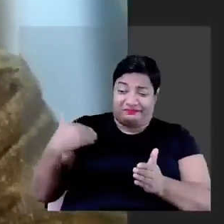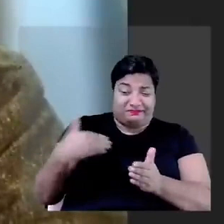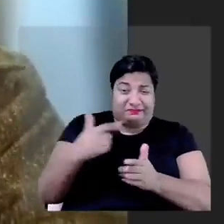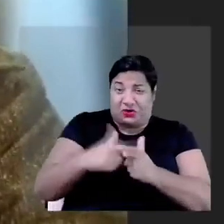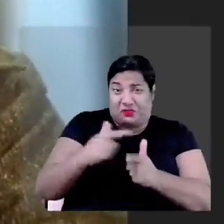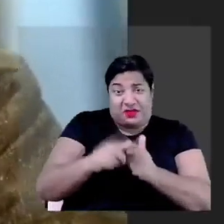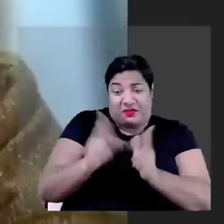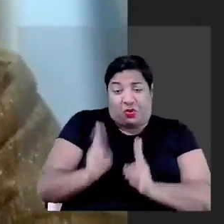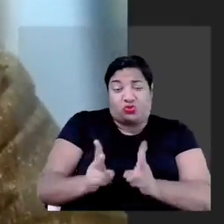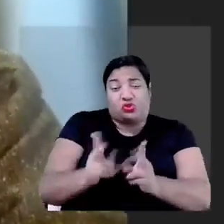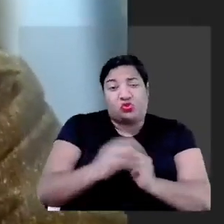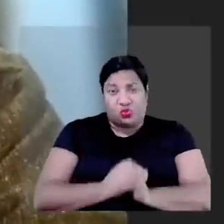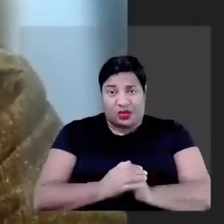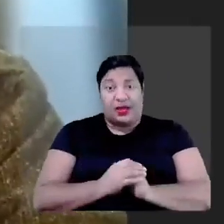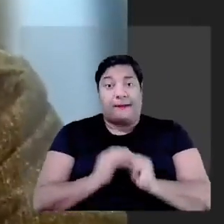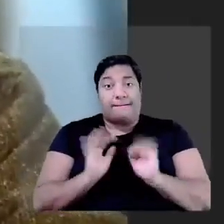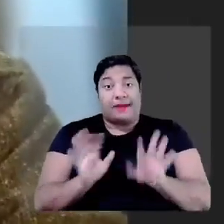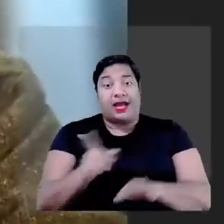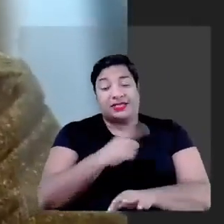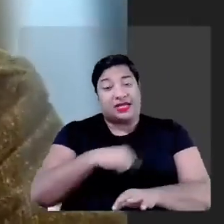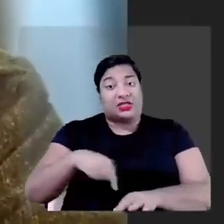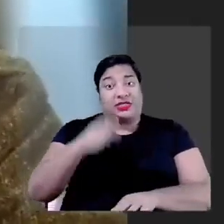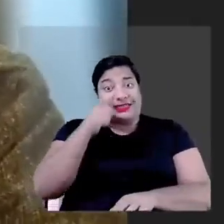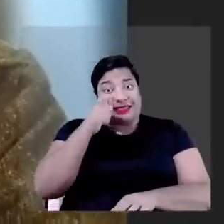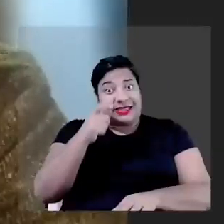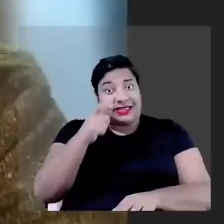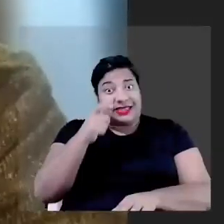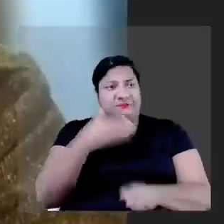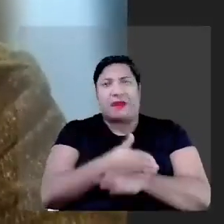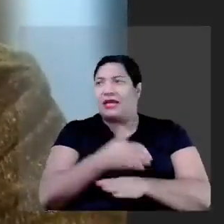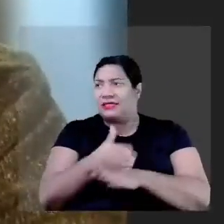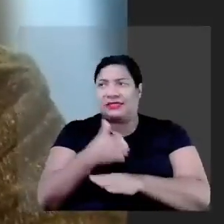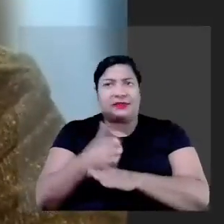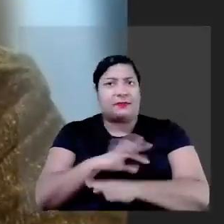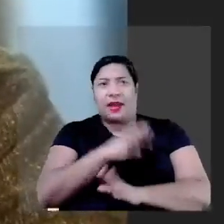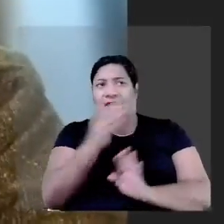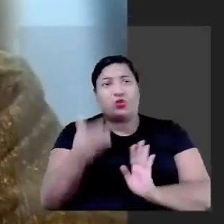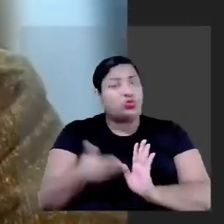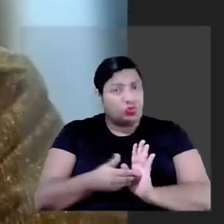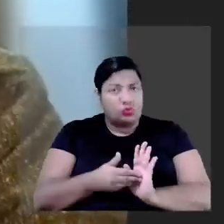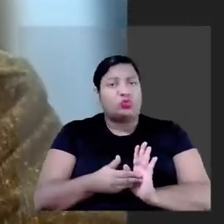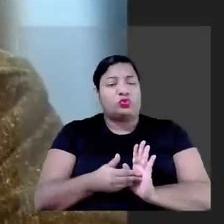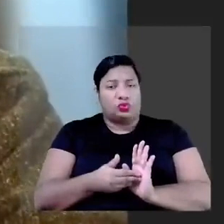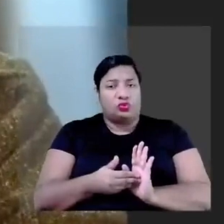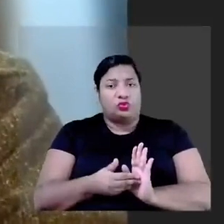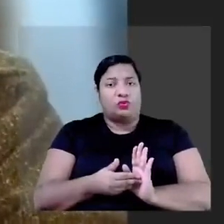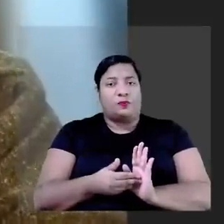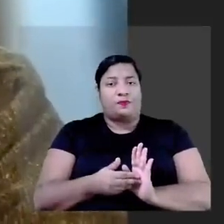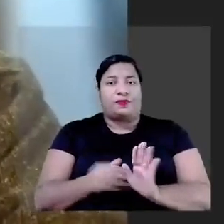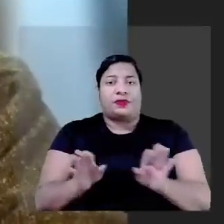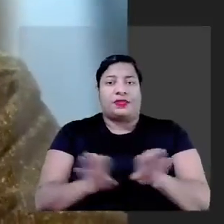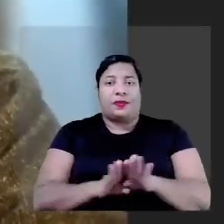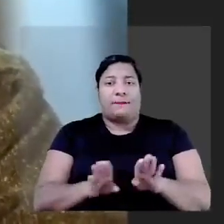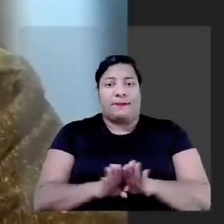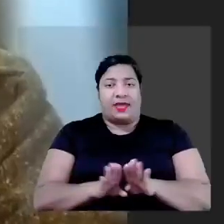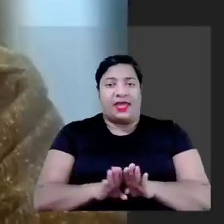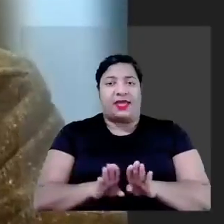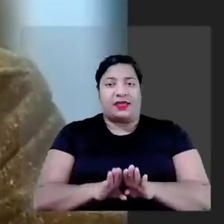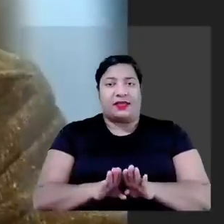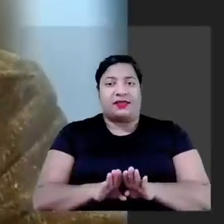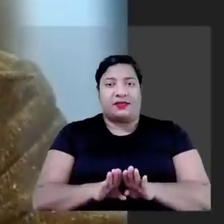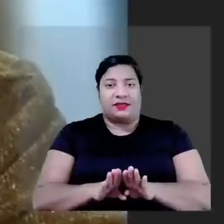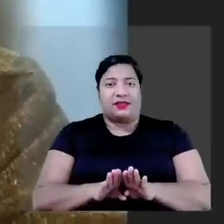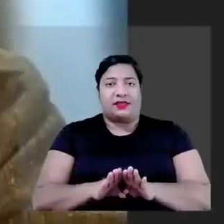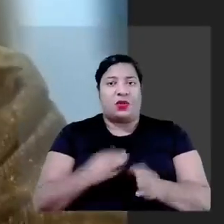nosso interesse que a gente se envolva com todas essas coisas, né? Além disso, com